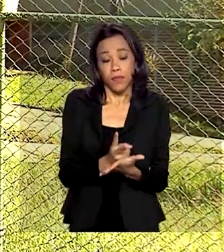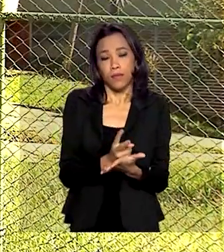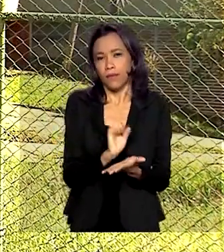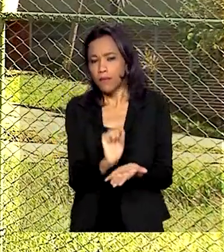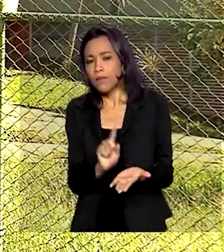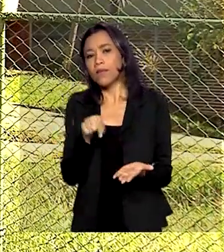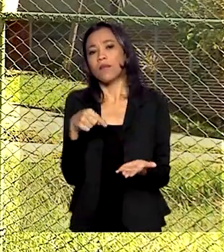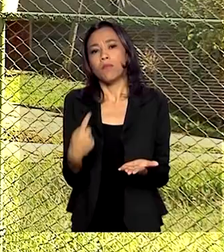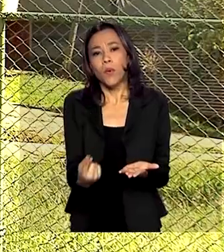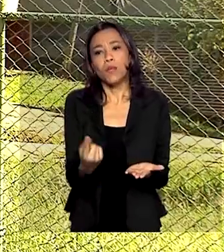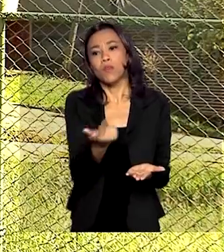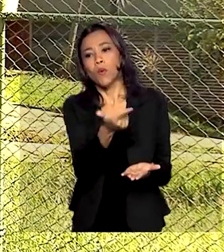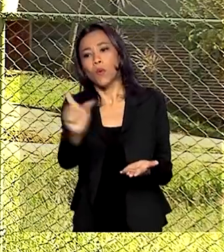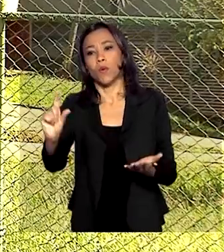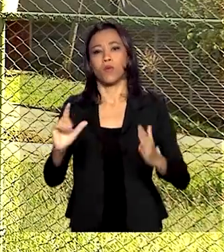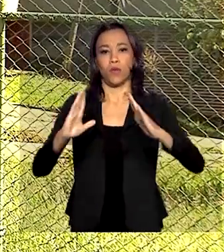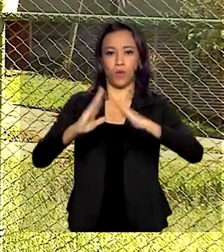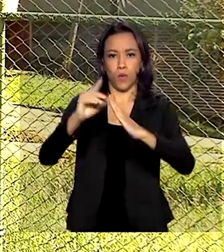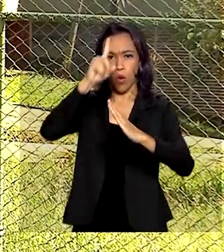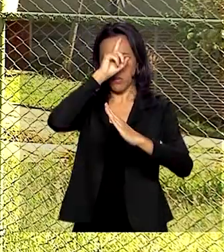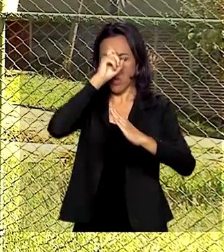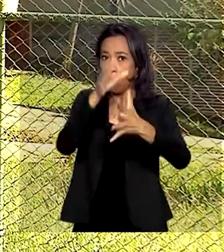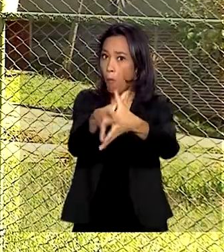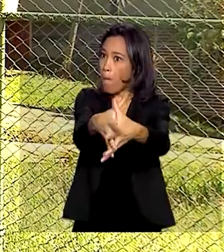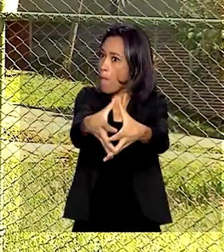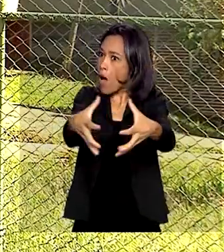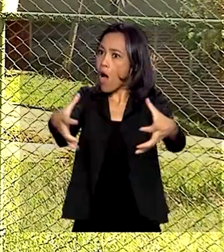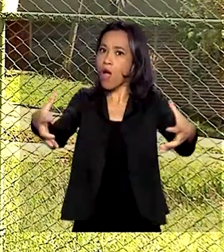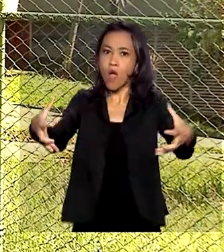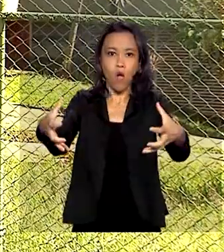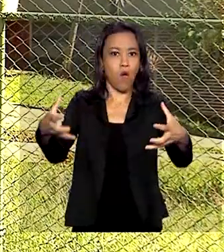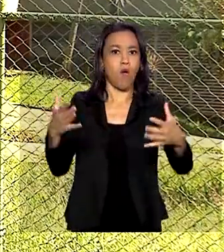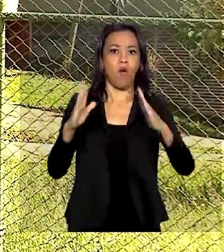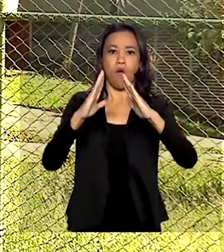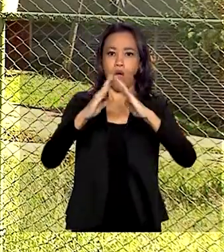após, acontece no hospital de base, que é o maior hospital público aqui do Distrito Federal.